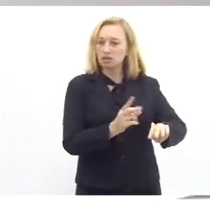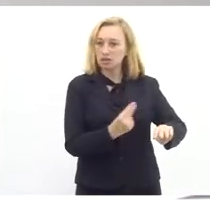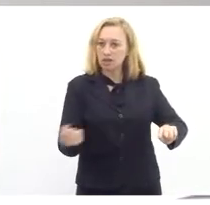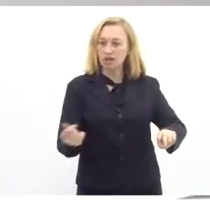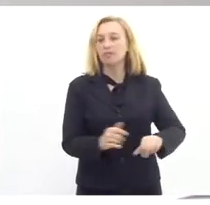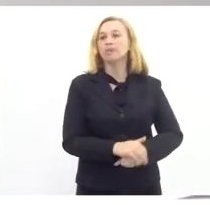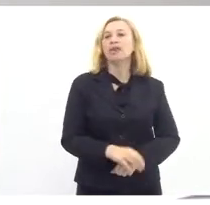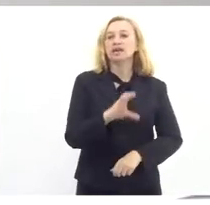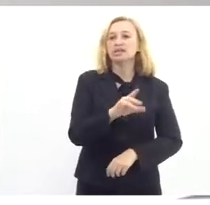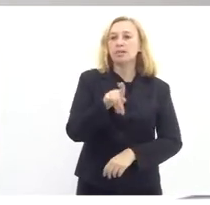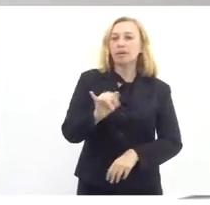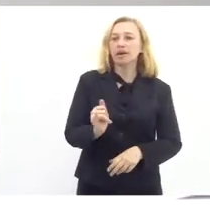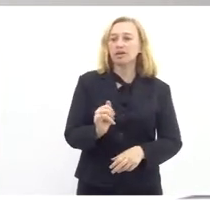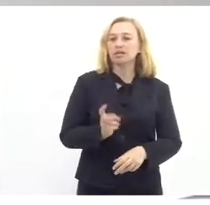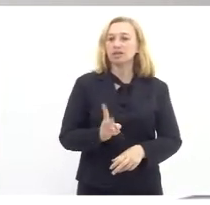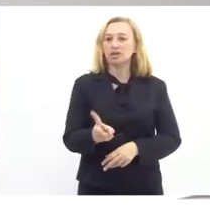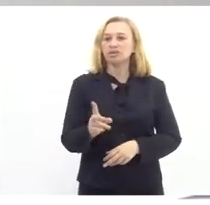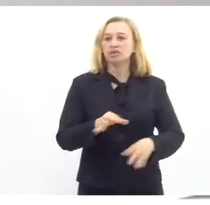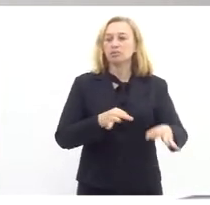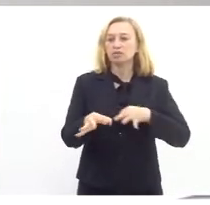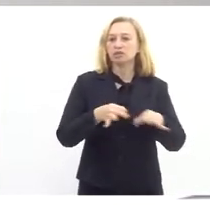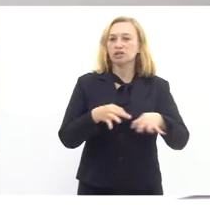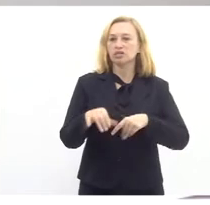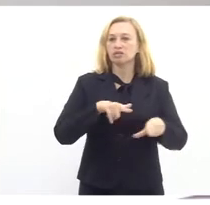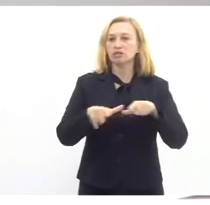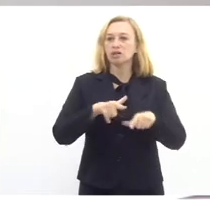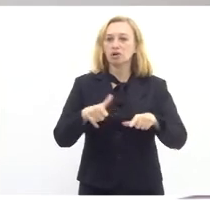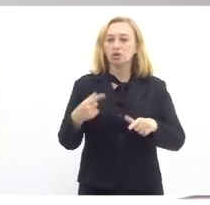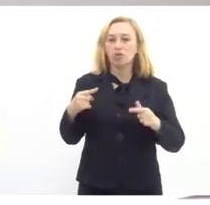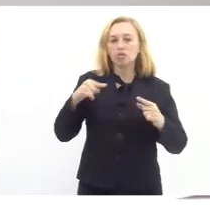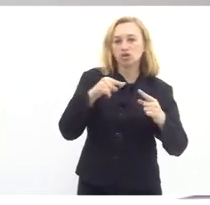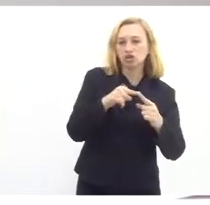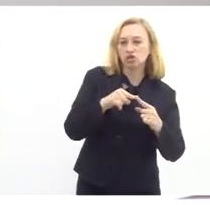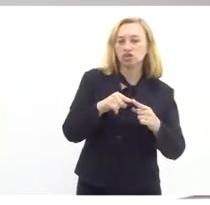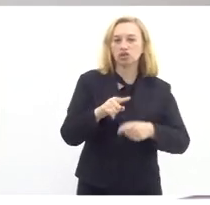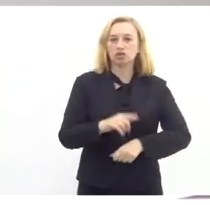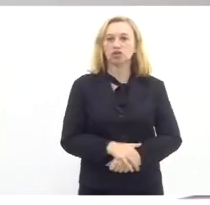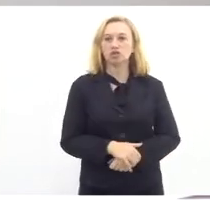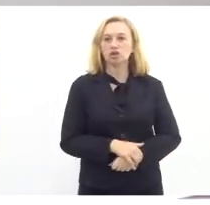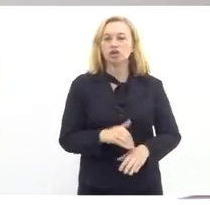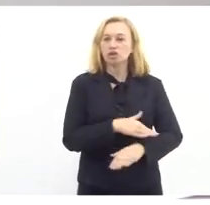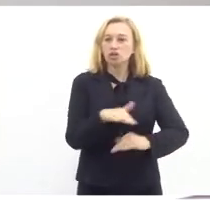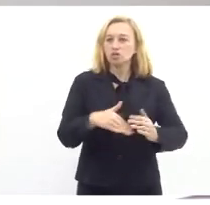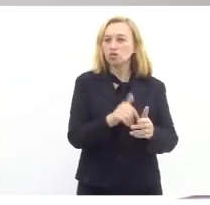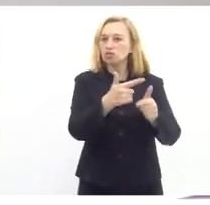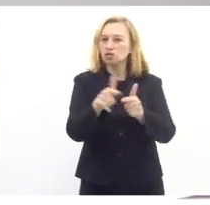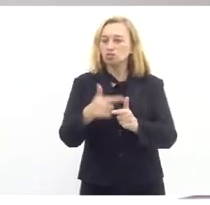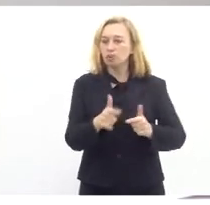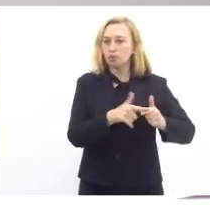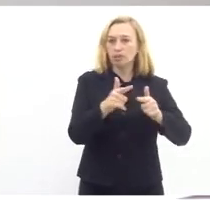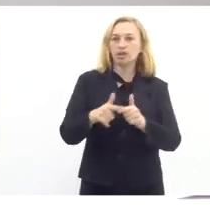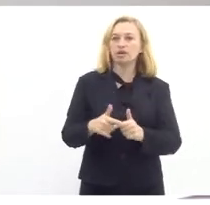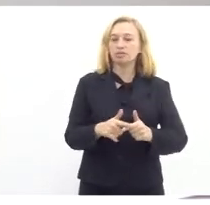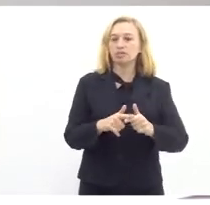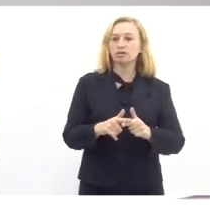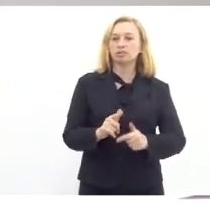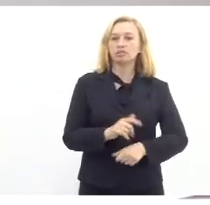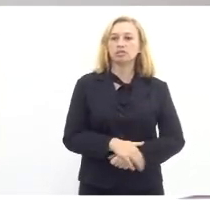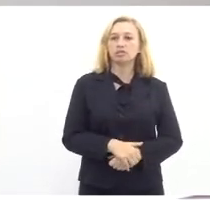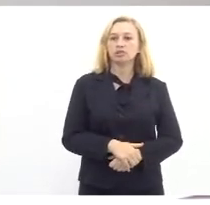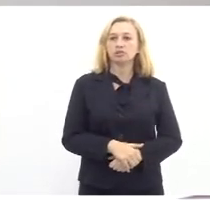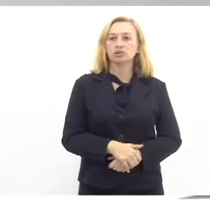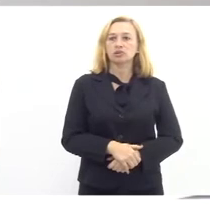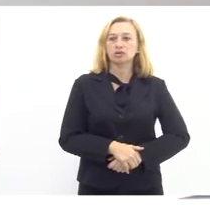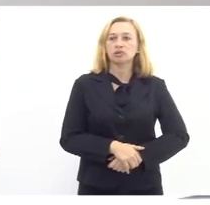A CPI segue seu plano de trabalho e tem como objetivo se debruçar em todos os problemas da operação para